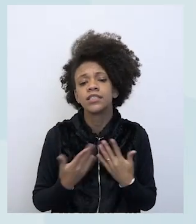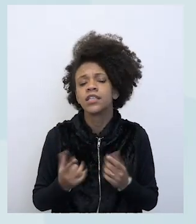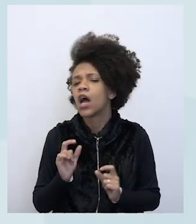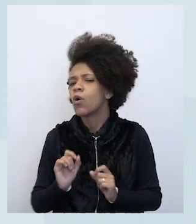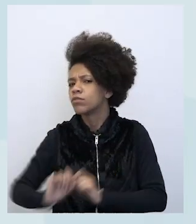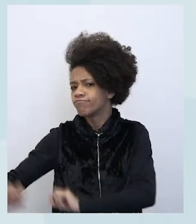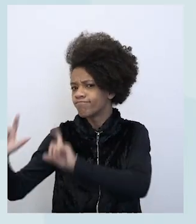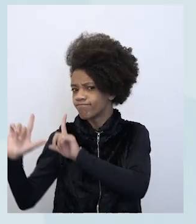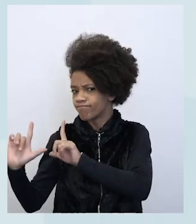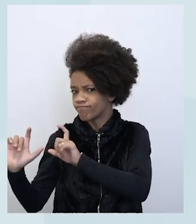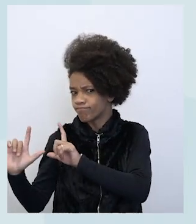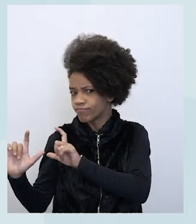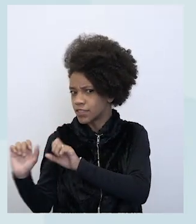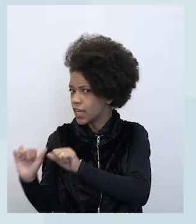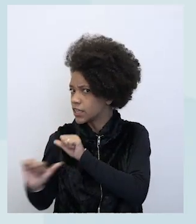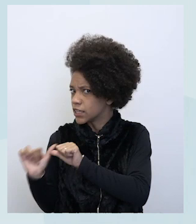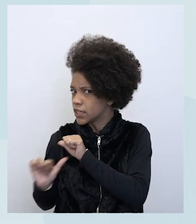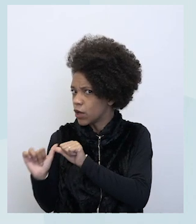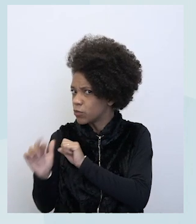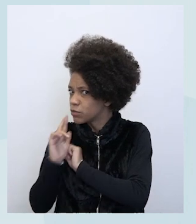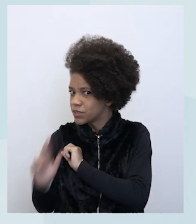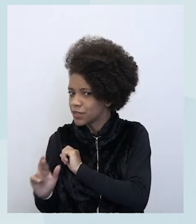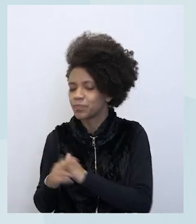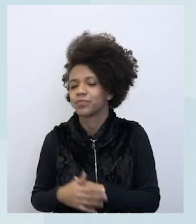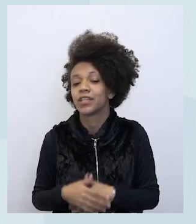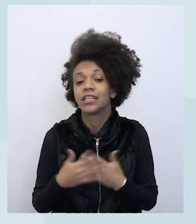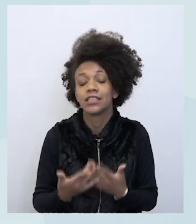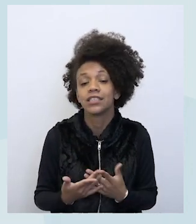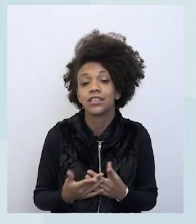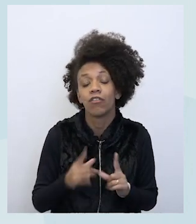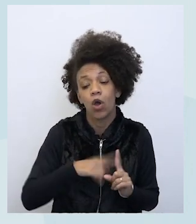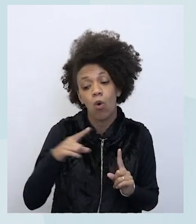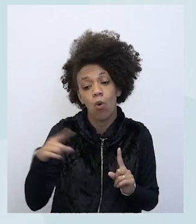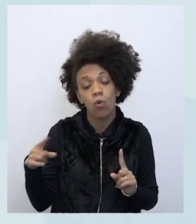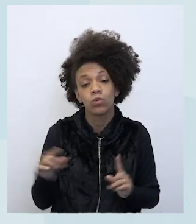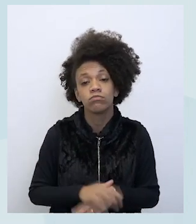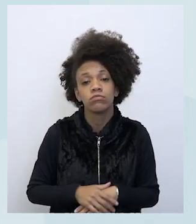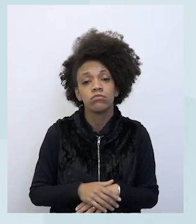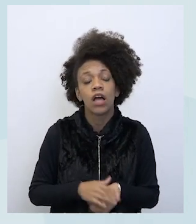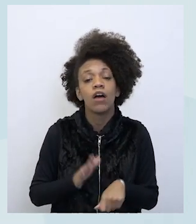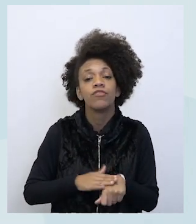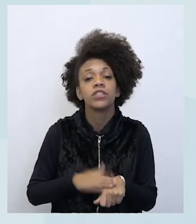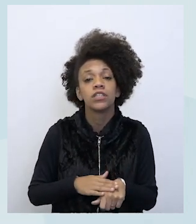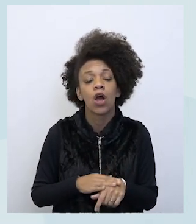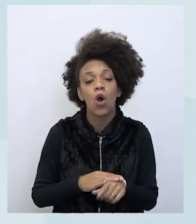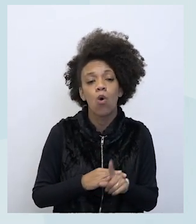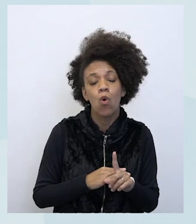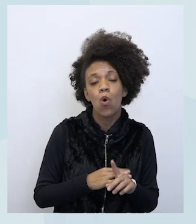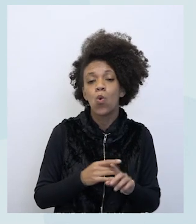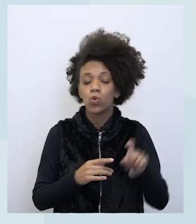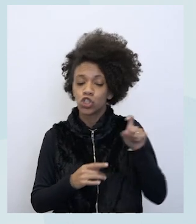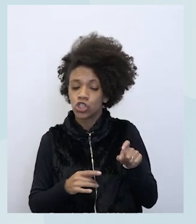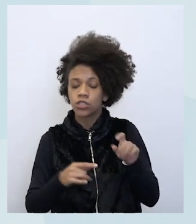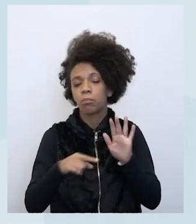por favor. Não mude para não pôr a resposta ainda para eles, hein? Agora, vocês vão construir o gráfico. O que vocês vão fazer? Marcar no eixo X, menos 3, menos